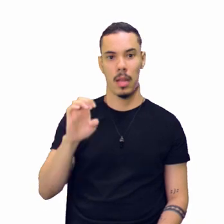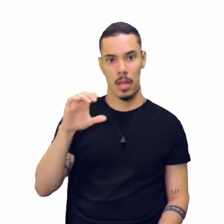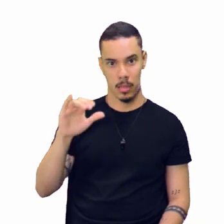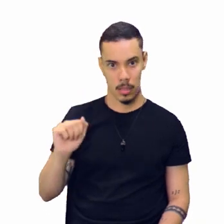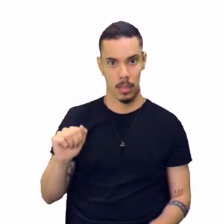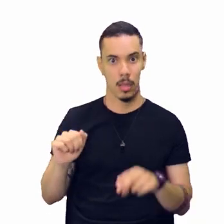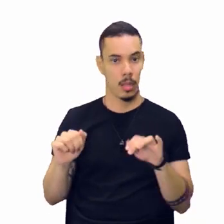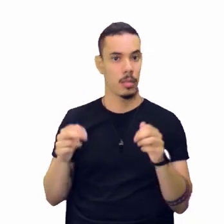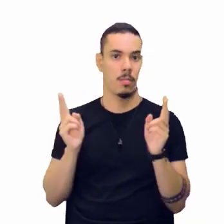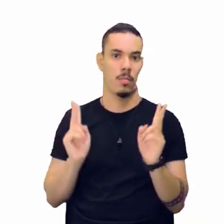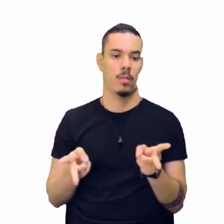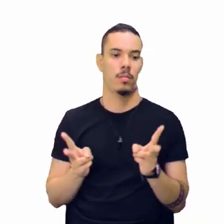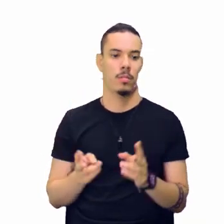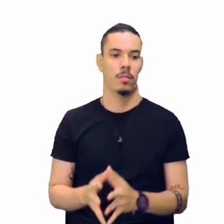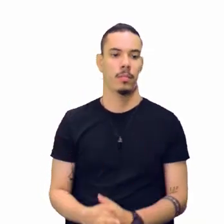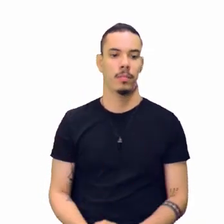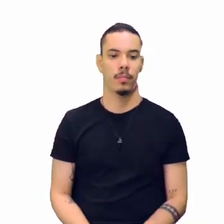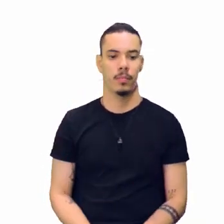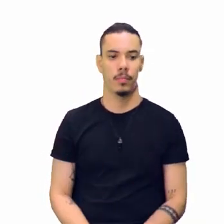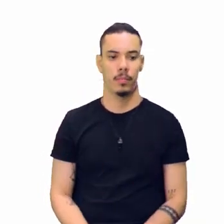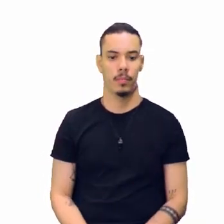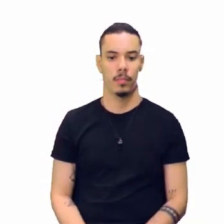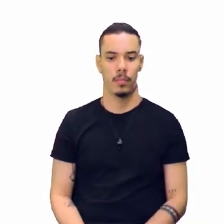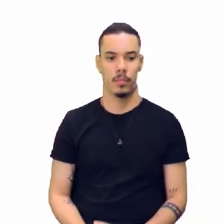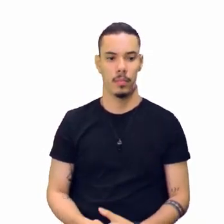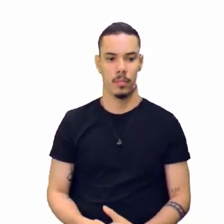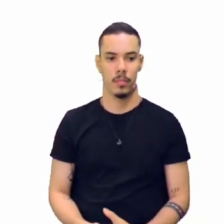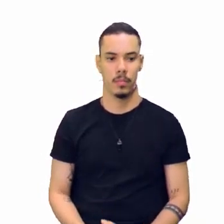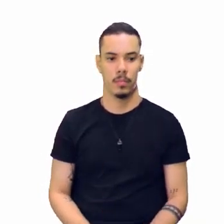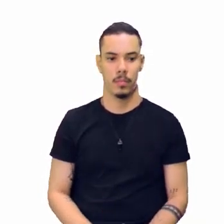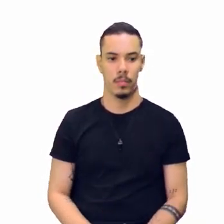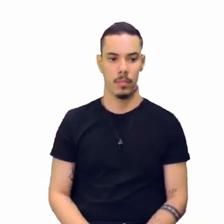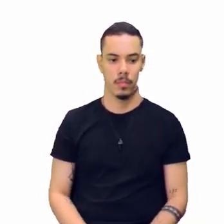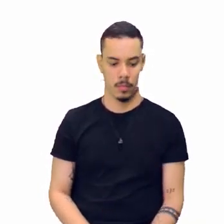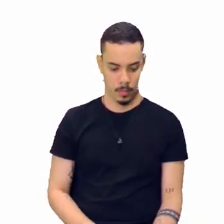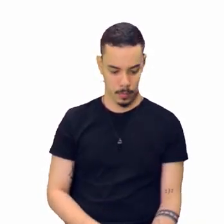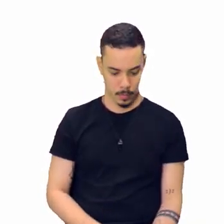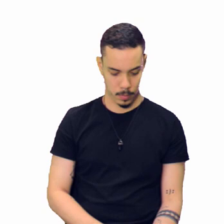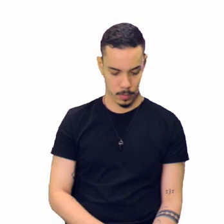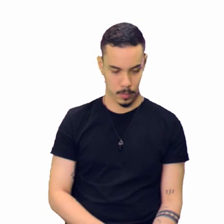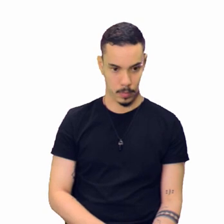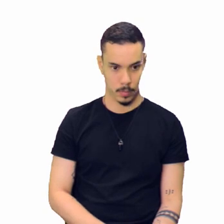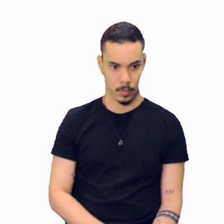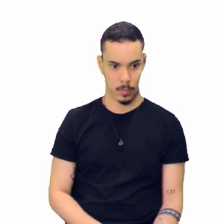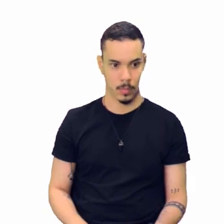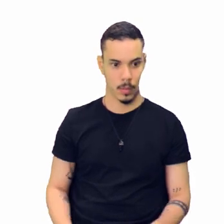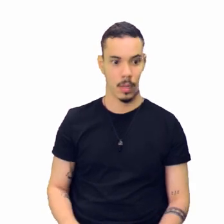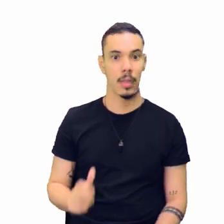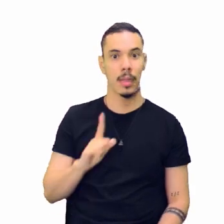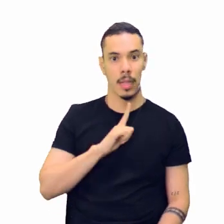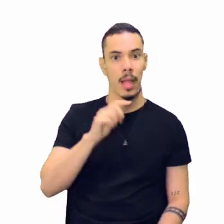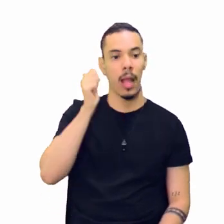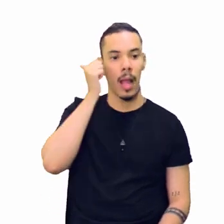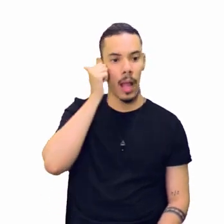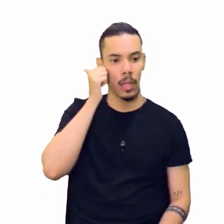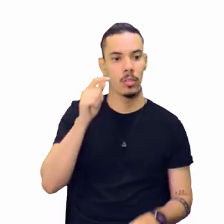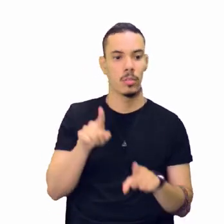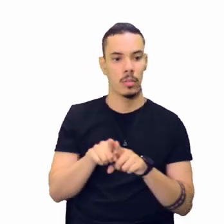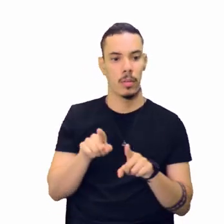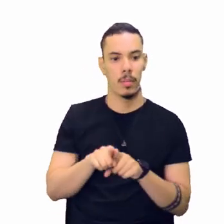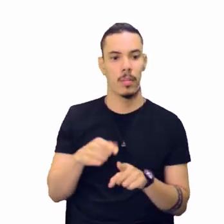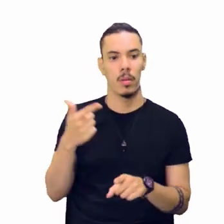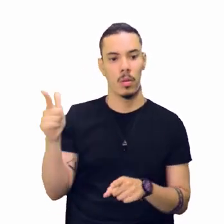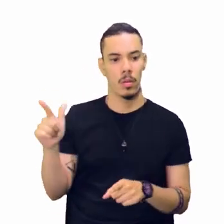elas são o quê? Elas são paroxítonas, ok? As duas. Aí tem um rádio e essência,